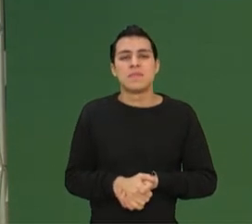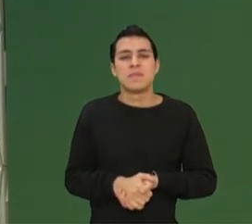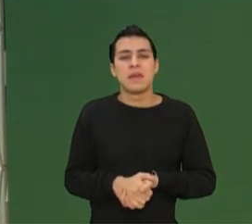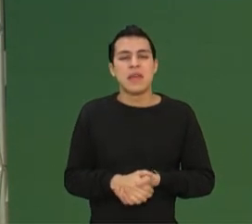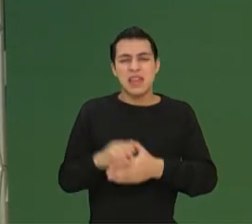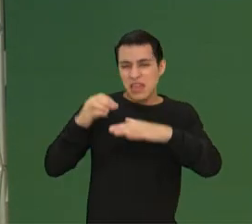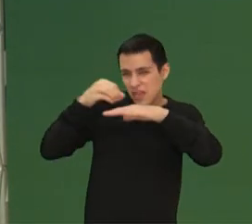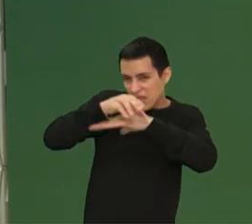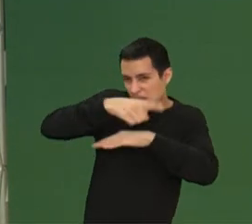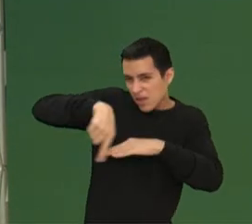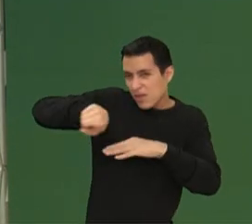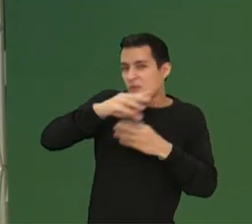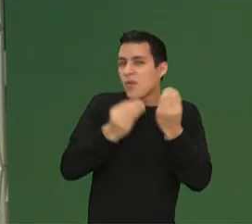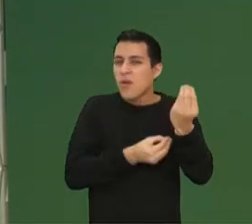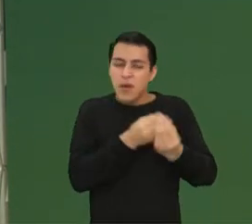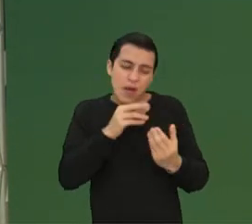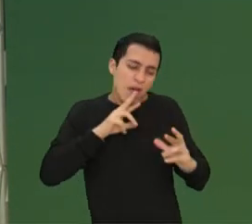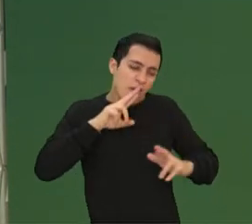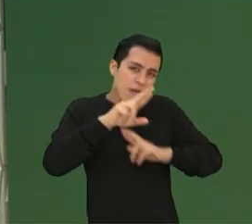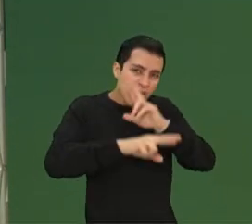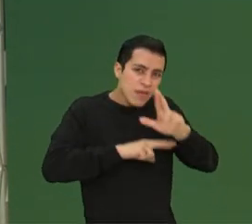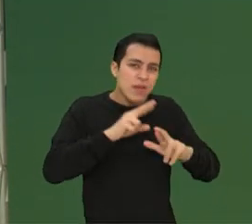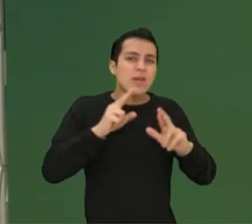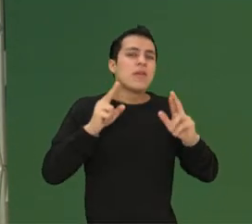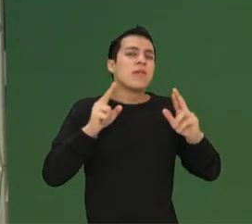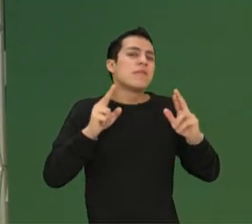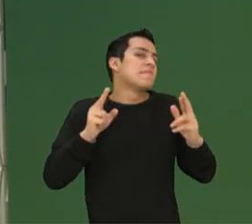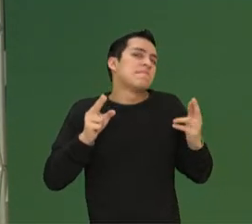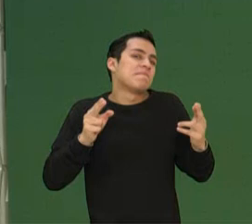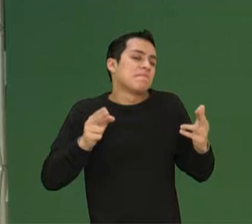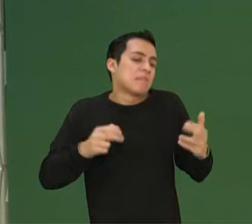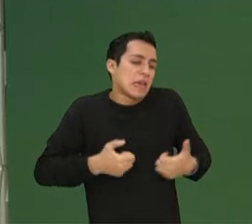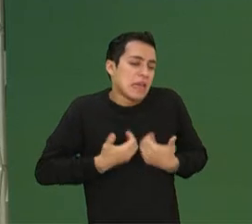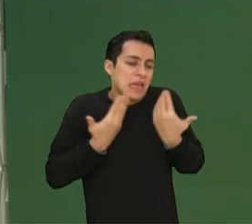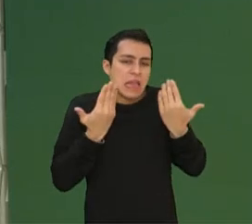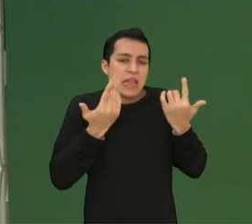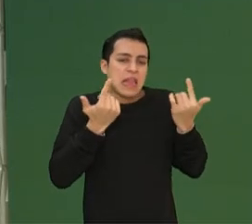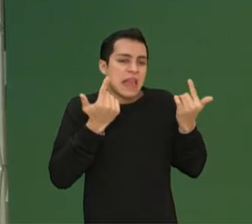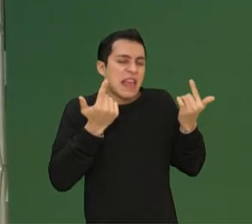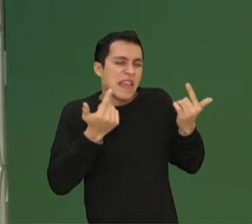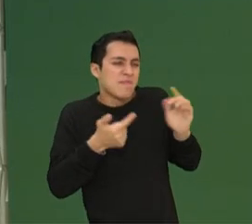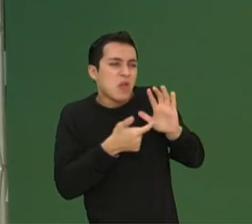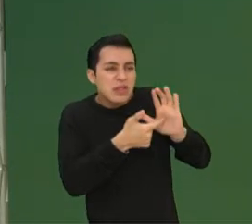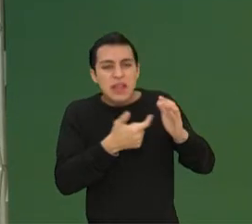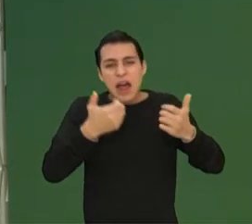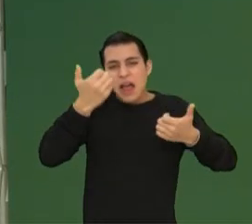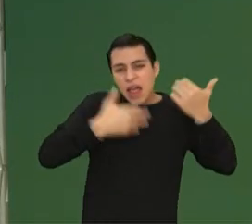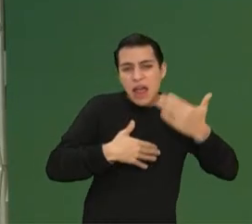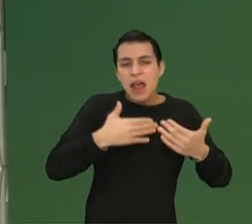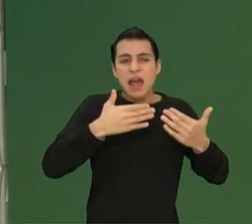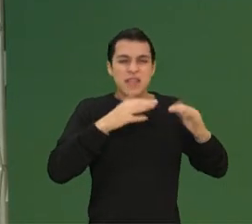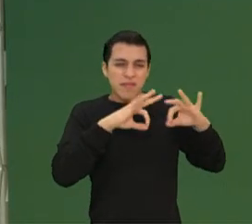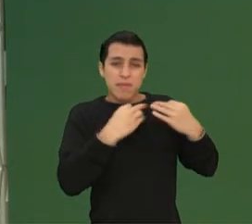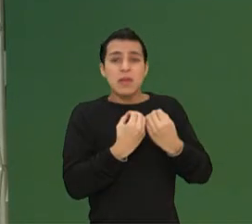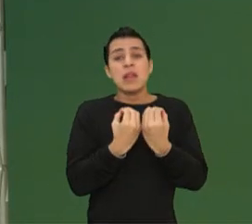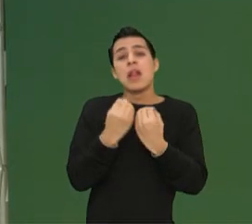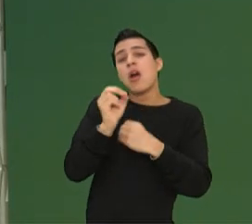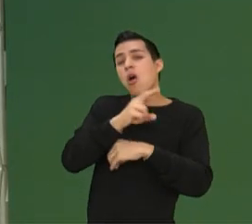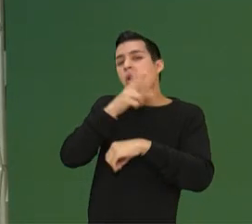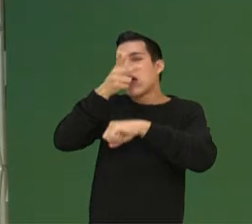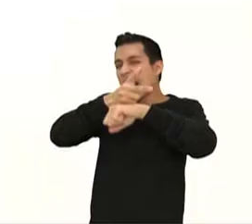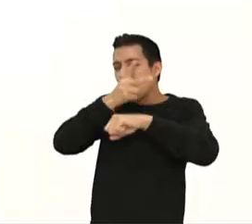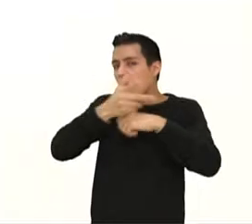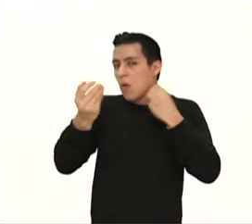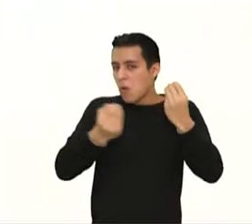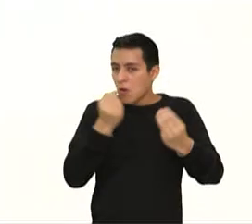Algumas dicas de como você vai realizar sua exposição oral para sua família ou na gravação do seu vídeo, certo? Preste atenção